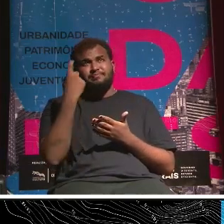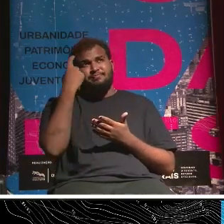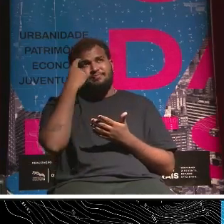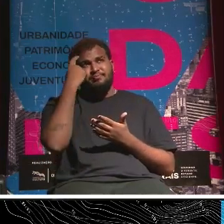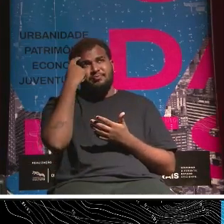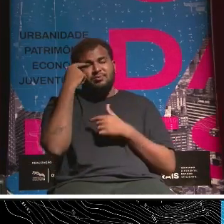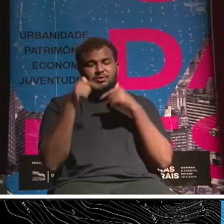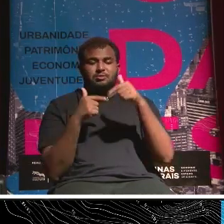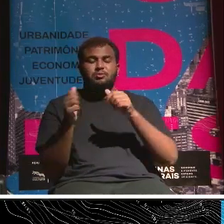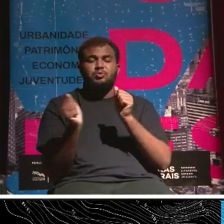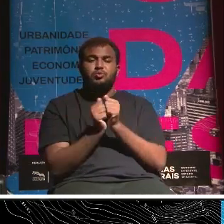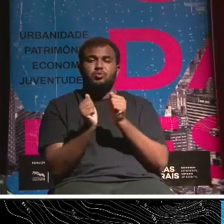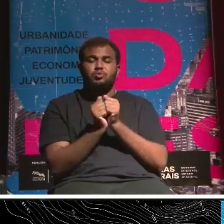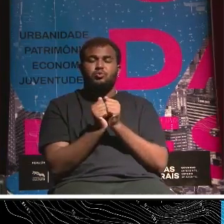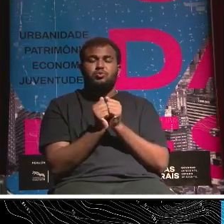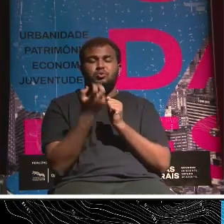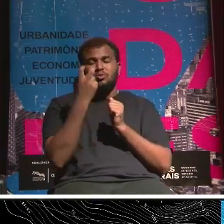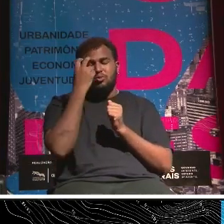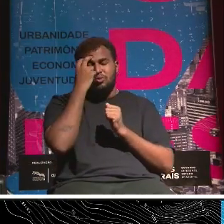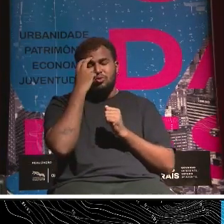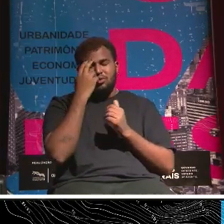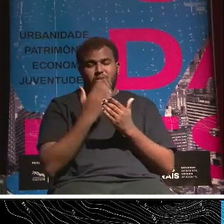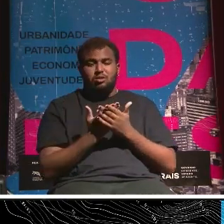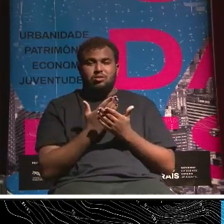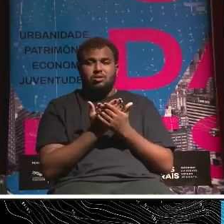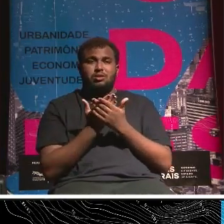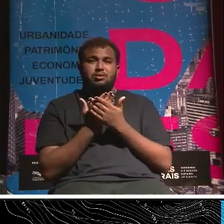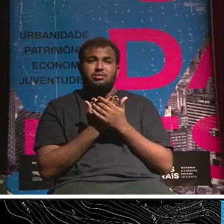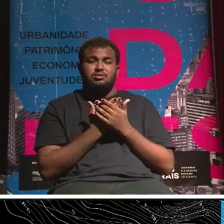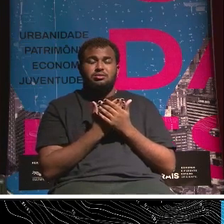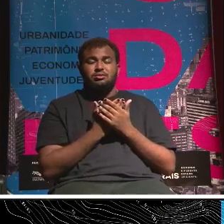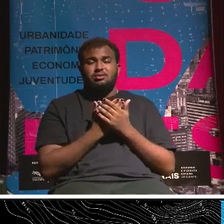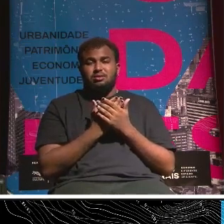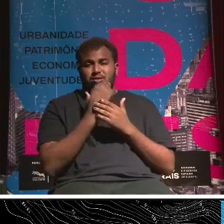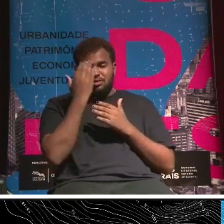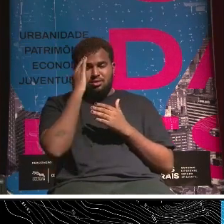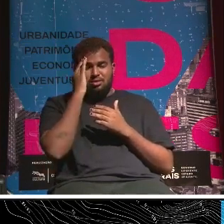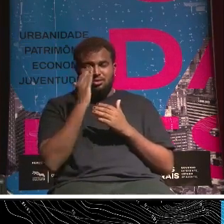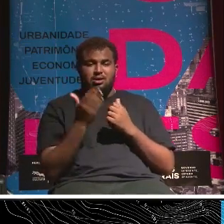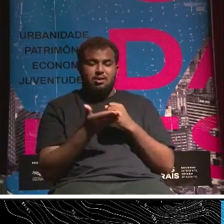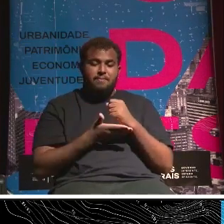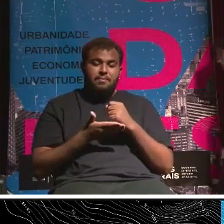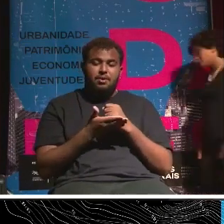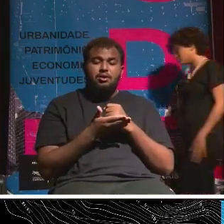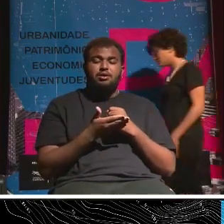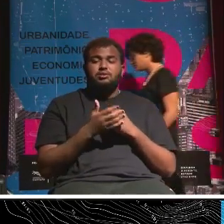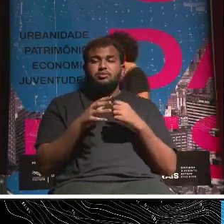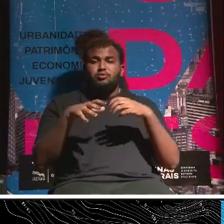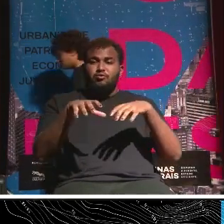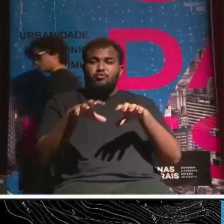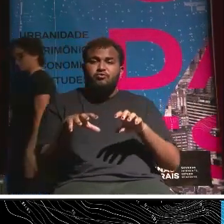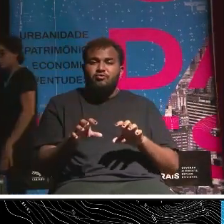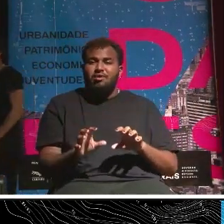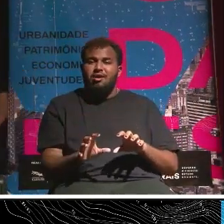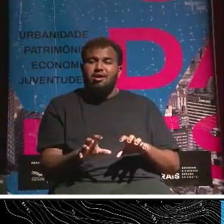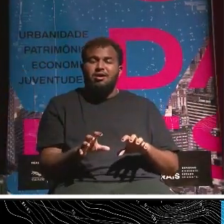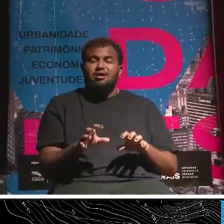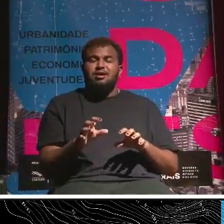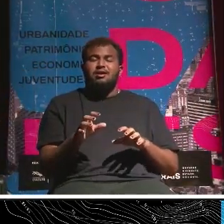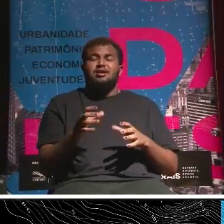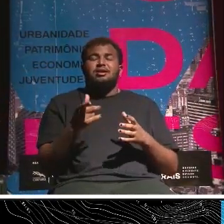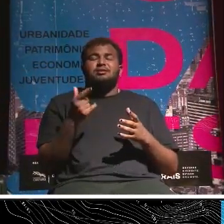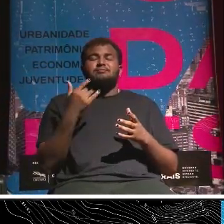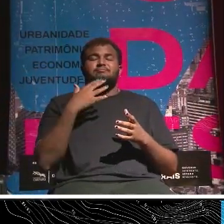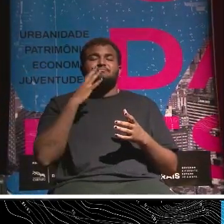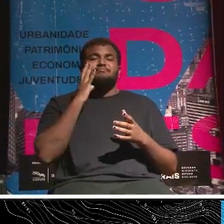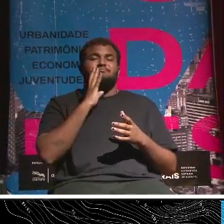com cultura, com educação, entender as bases da raiz do funk, porque era algo que me interessava, enquanto